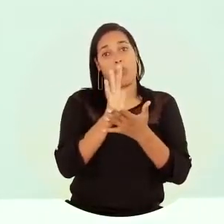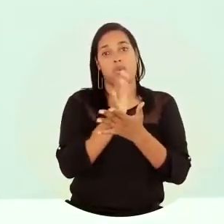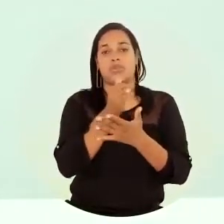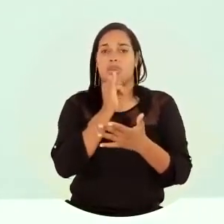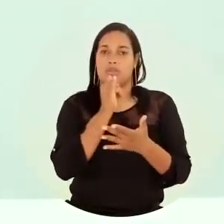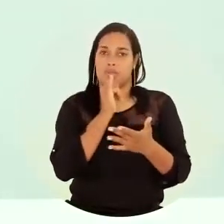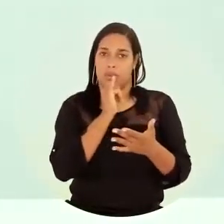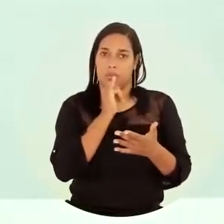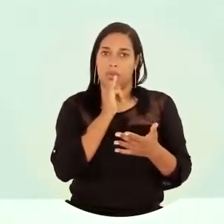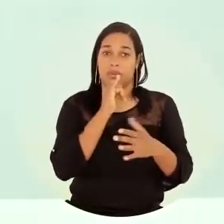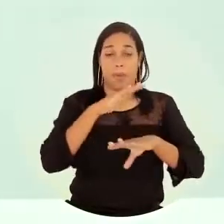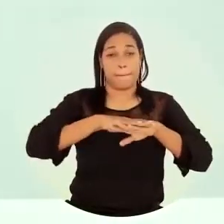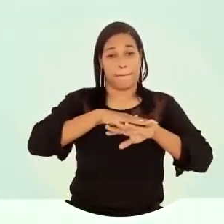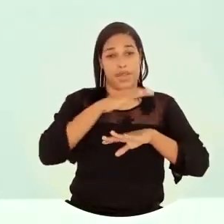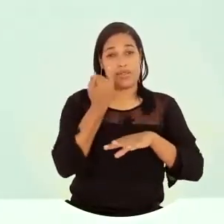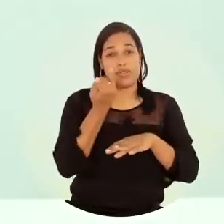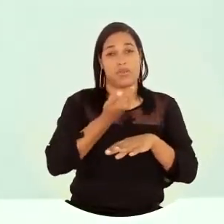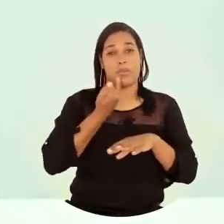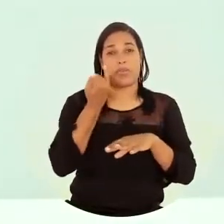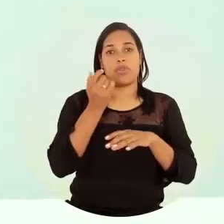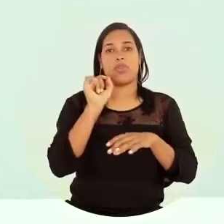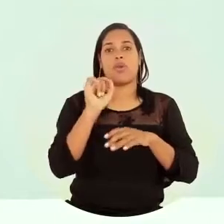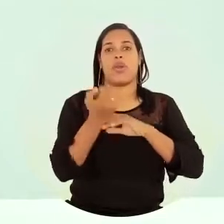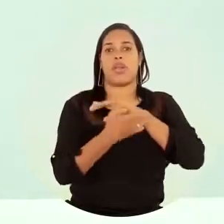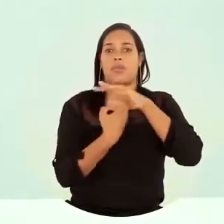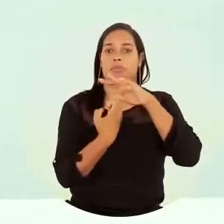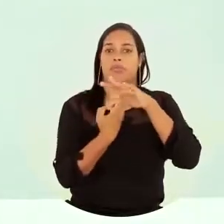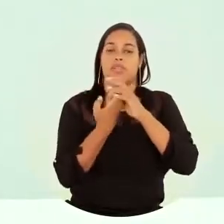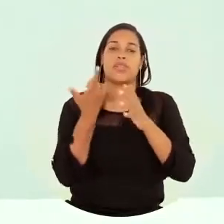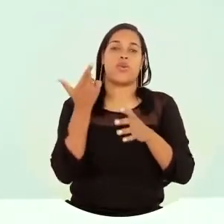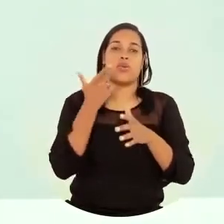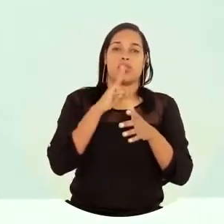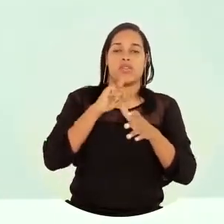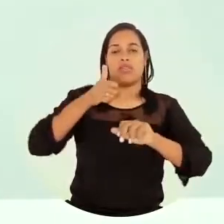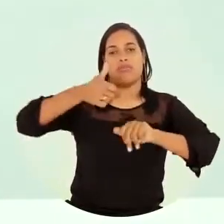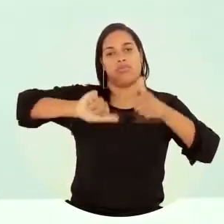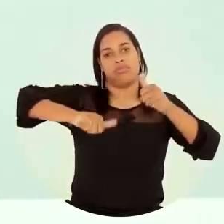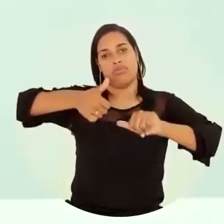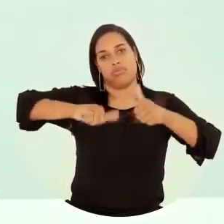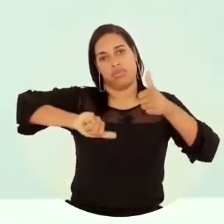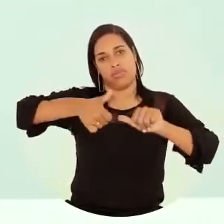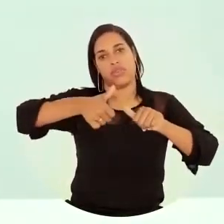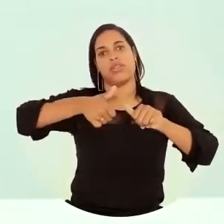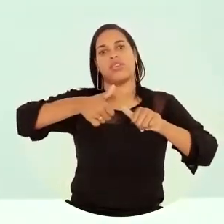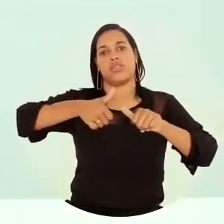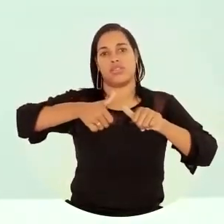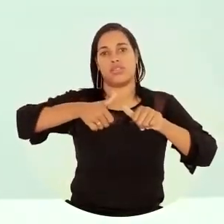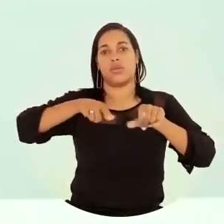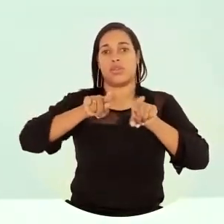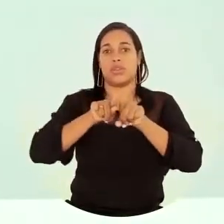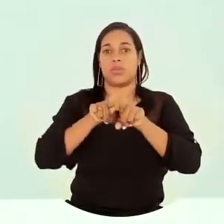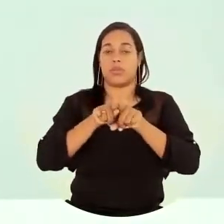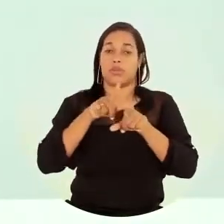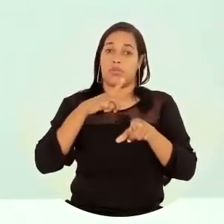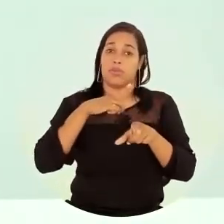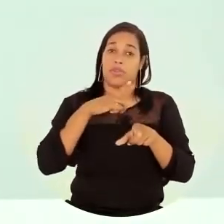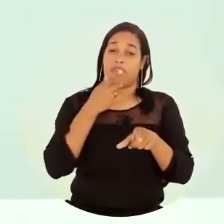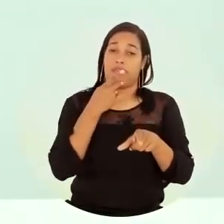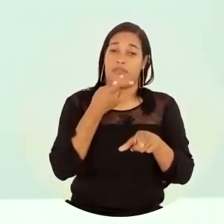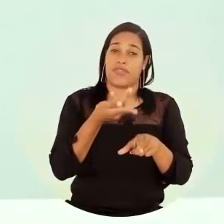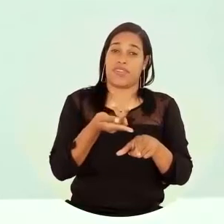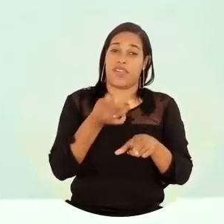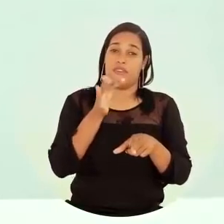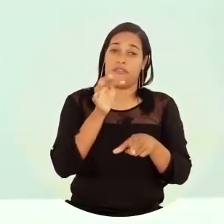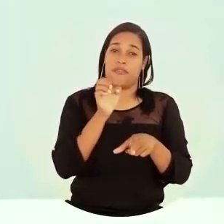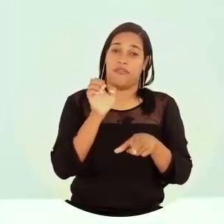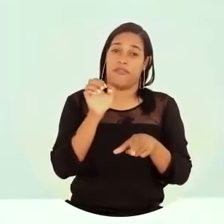ela dê o que a gente chama de feedback. Dê informação para as pessoas de como elas estão se desempenhando e aí ela consiga, aliado lá